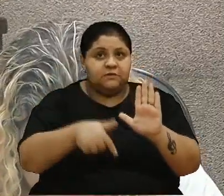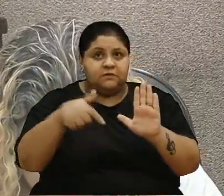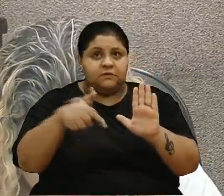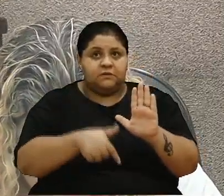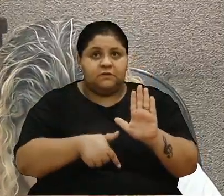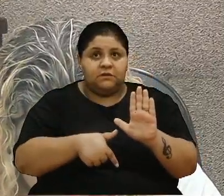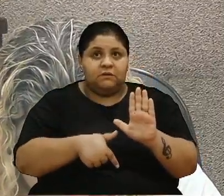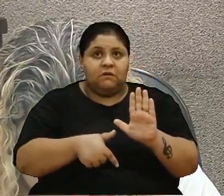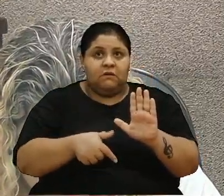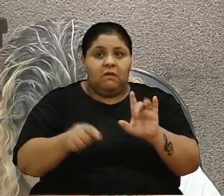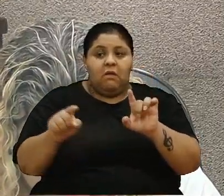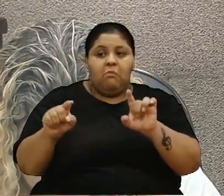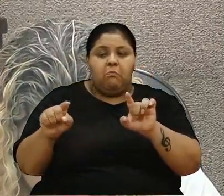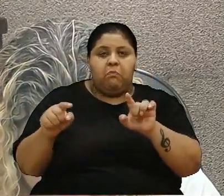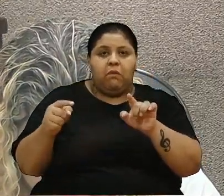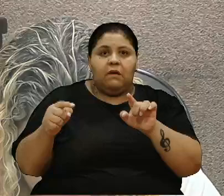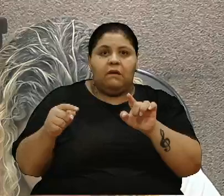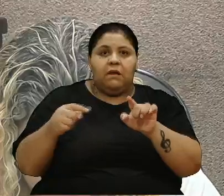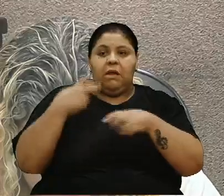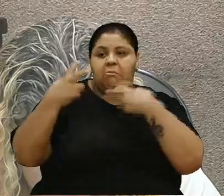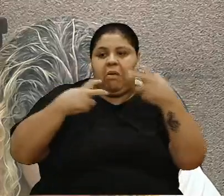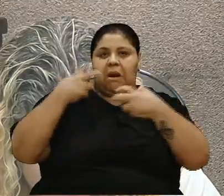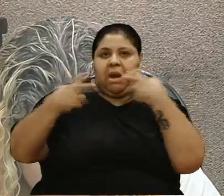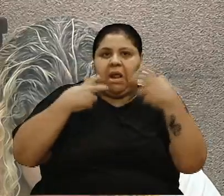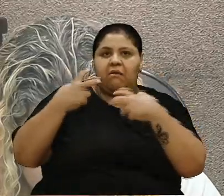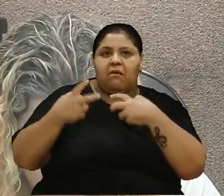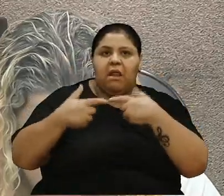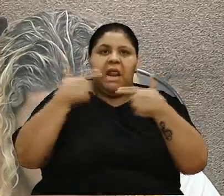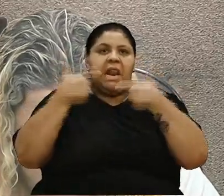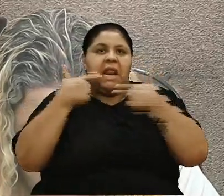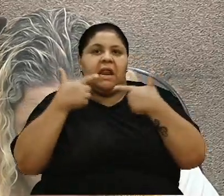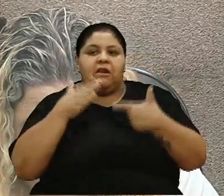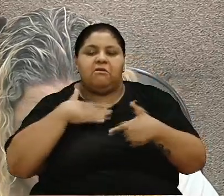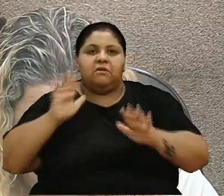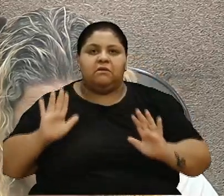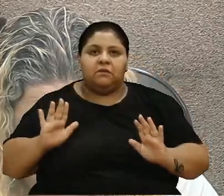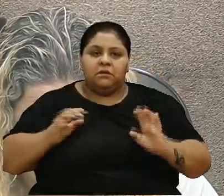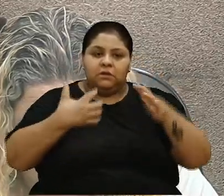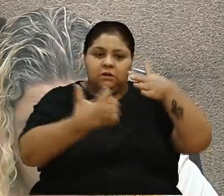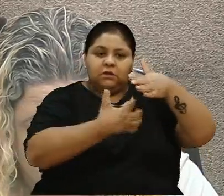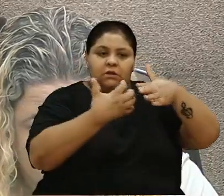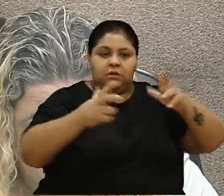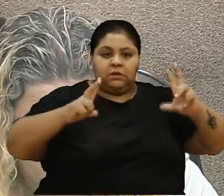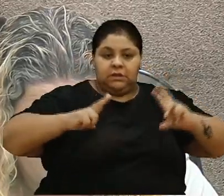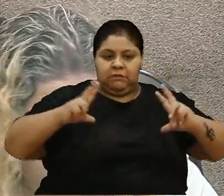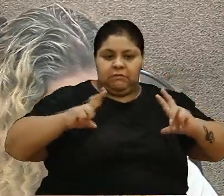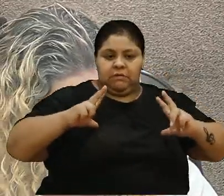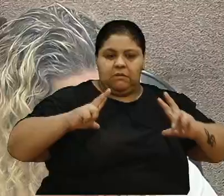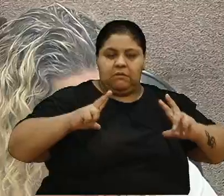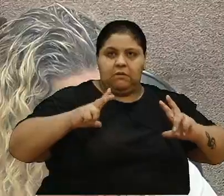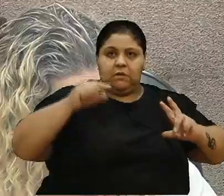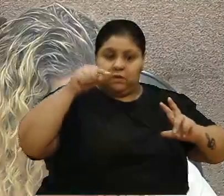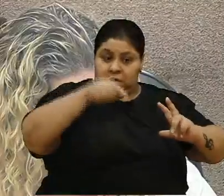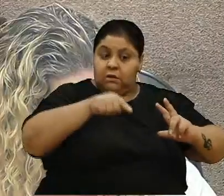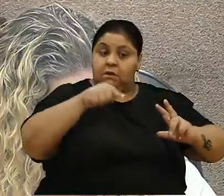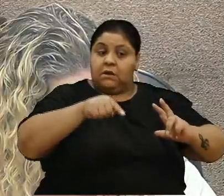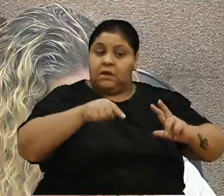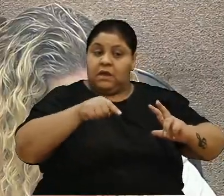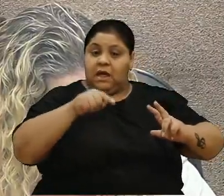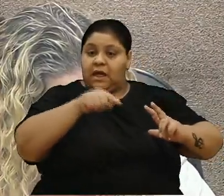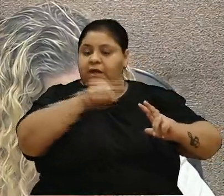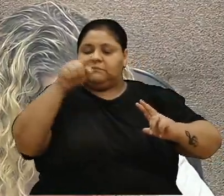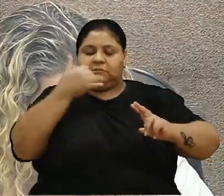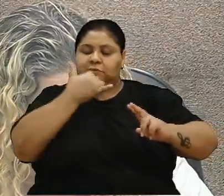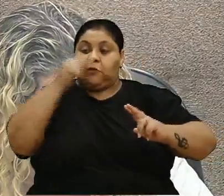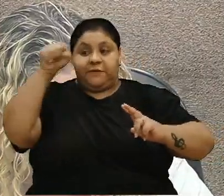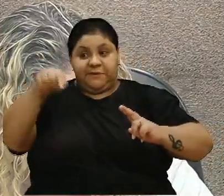de chacota por alguns, mas se uma empresa privada tem que fazer isso, essas empresas terceirizadas são